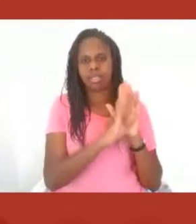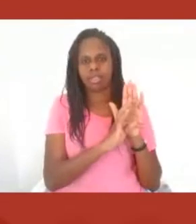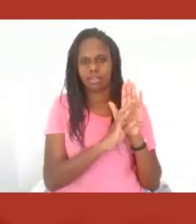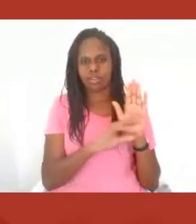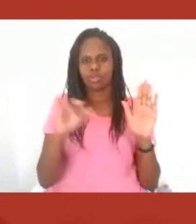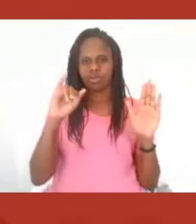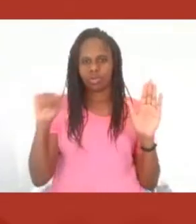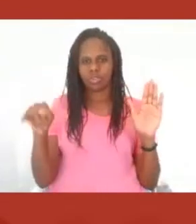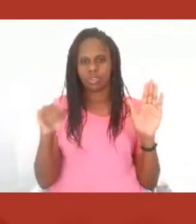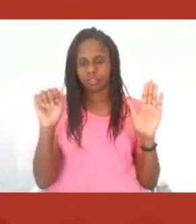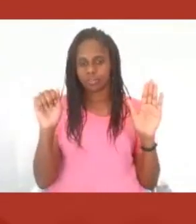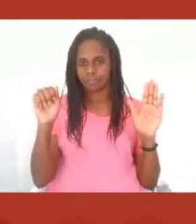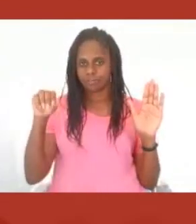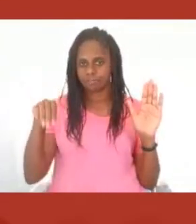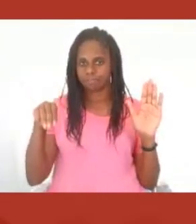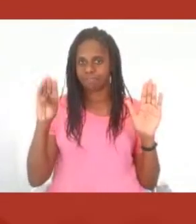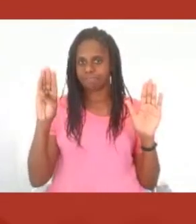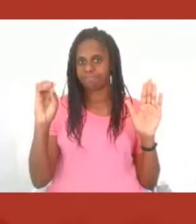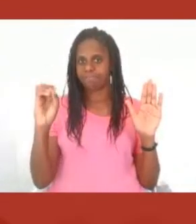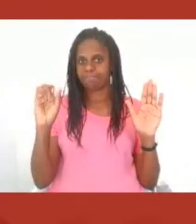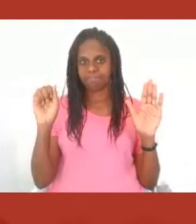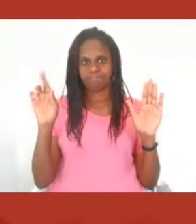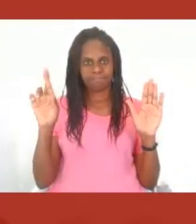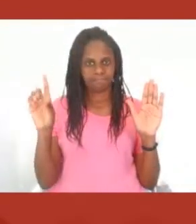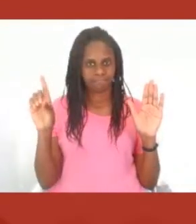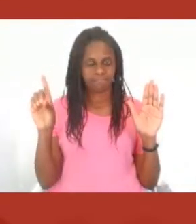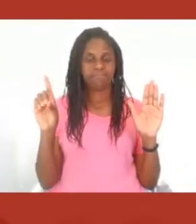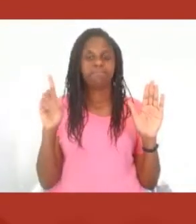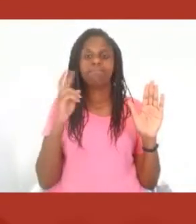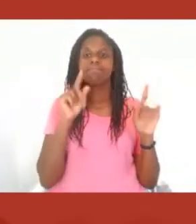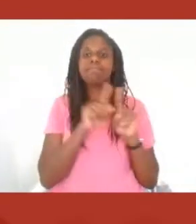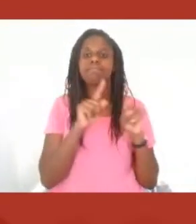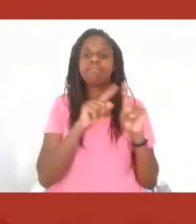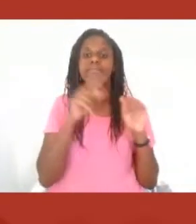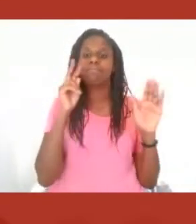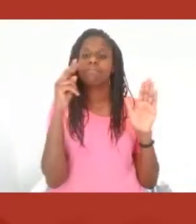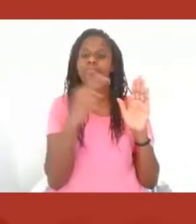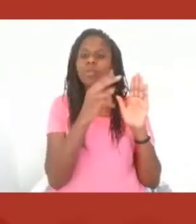E a gente veria que está sendo postado no formulário.